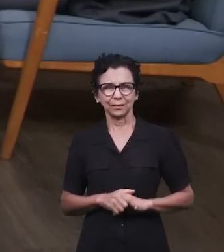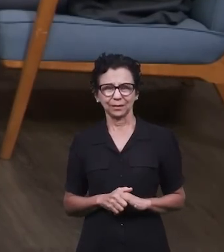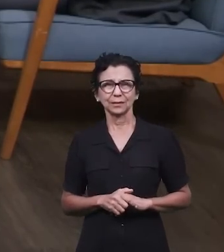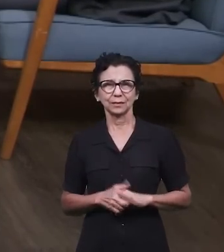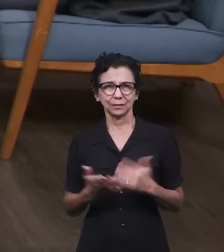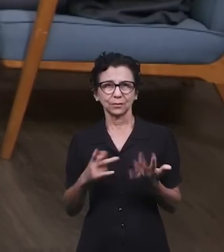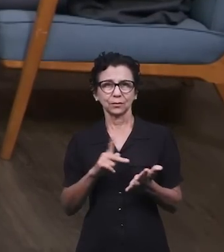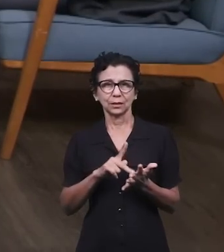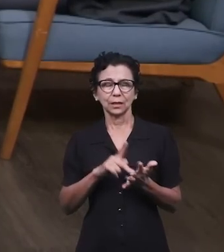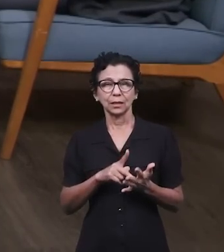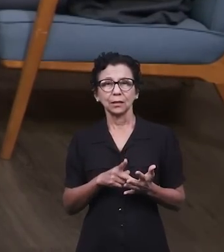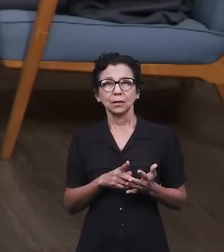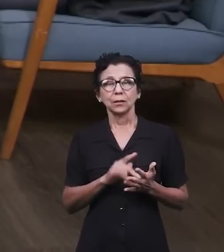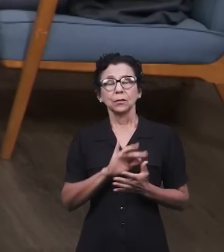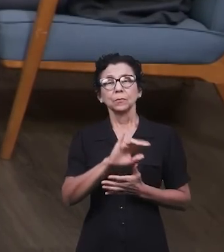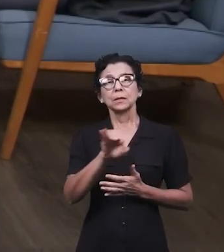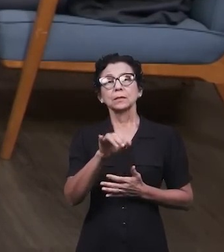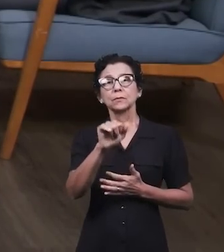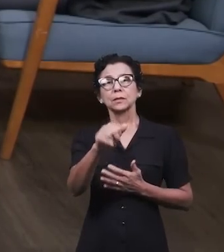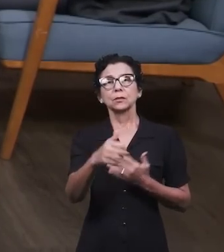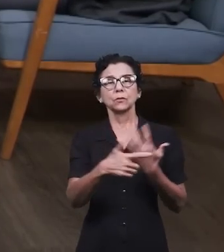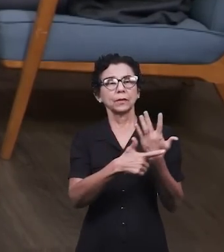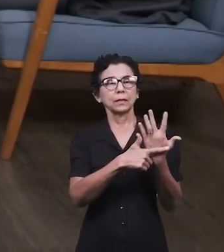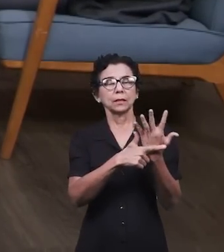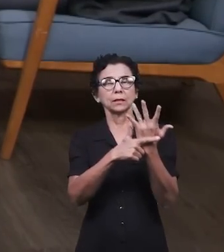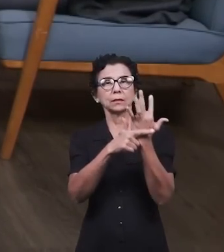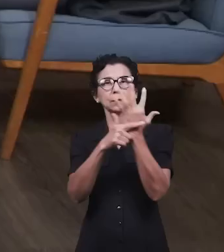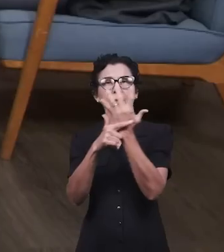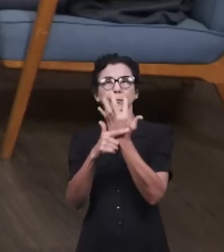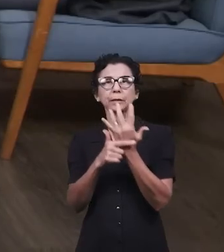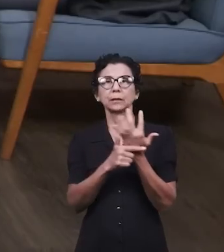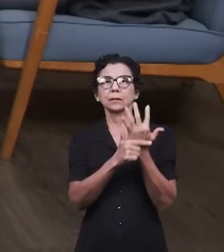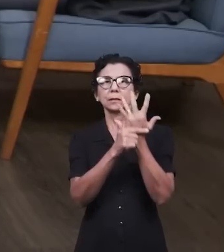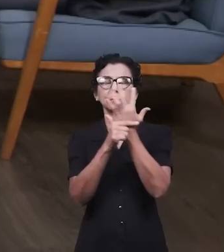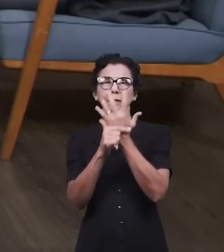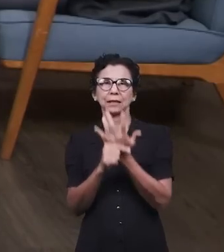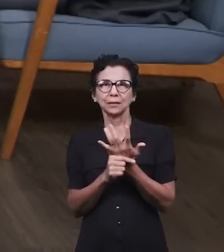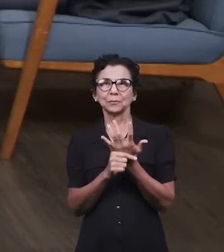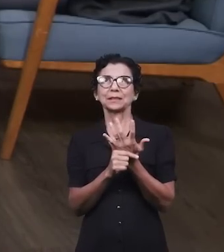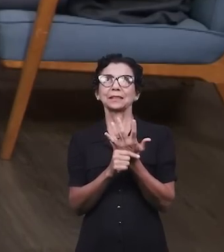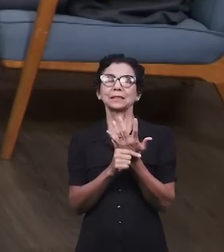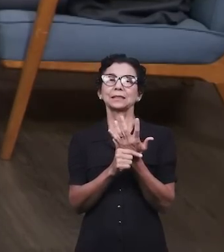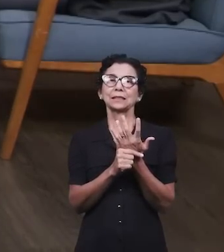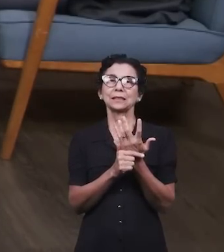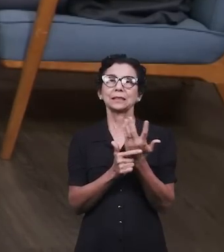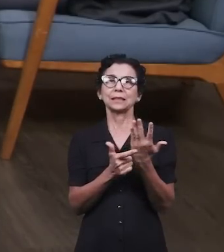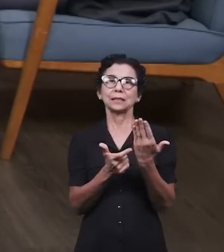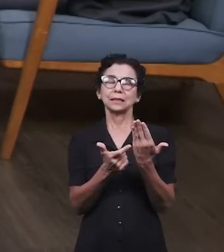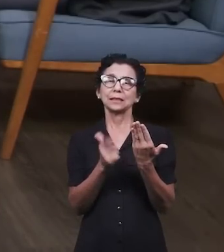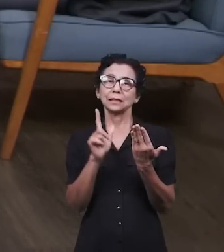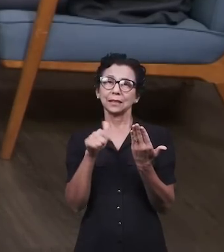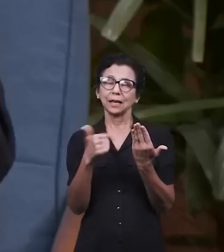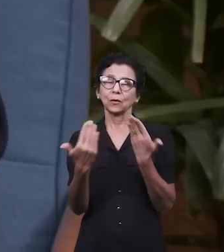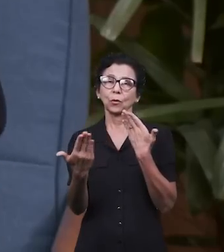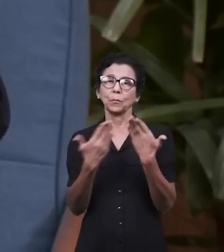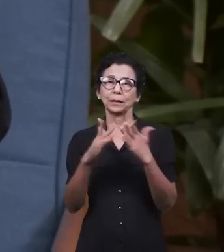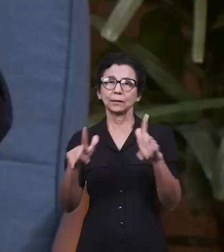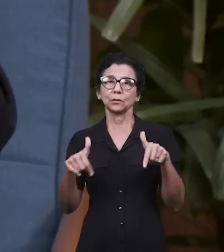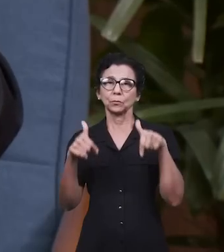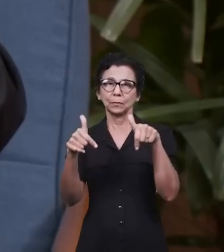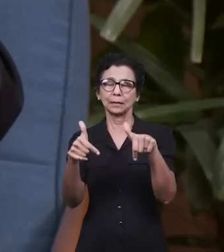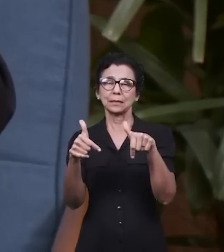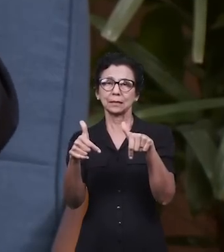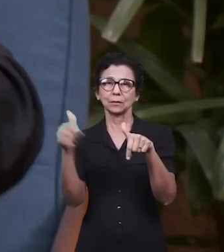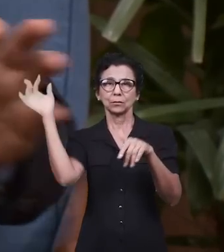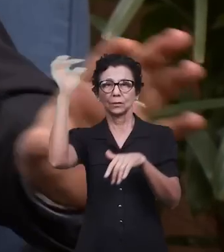7 castiçais, ou seja, uma operação do Espírito Santo, aí você enxerga o Jesus glorificado. Glória a Deus. Quem não vê pela